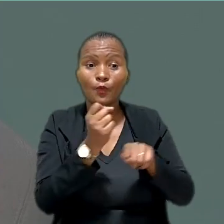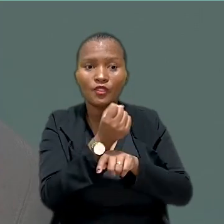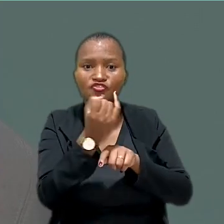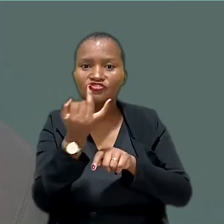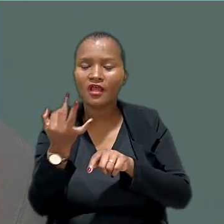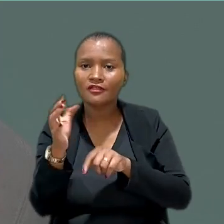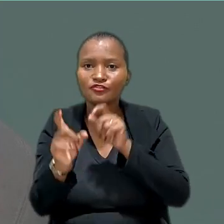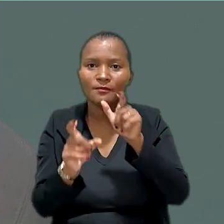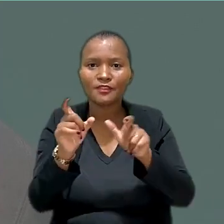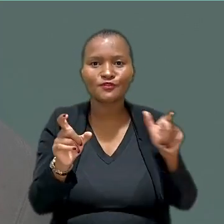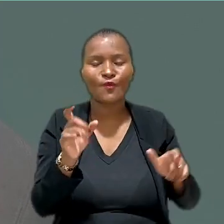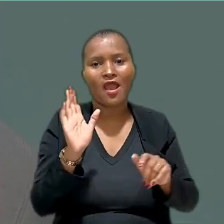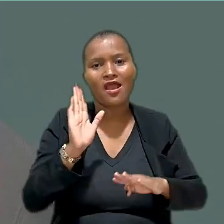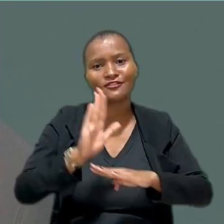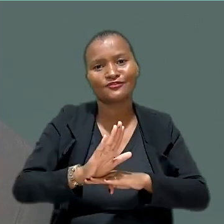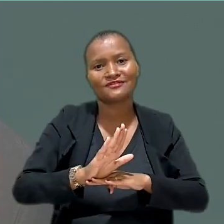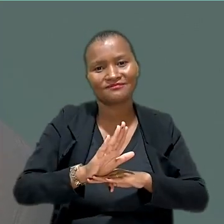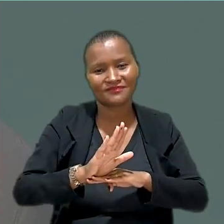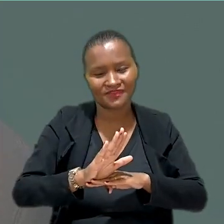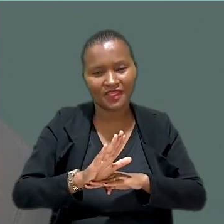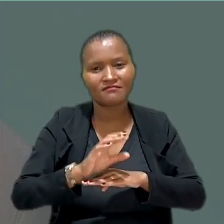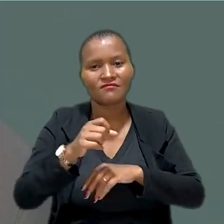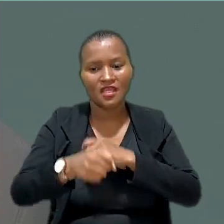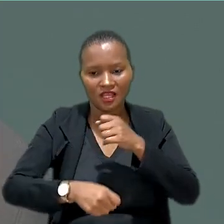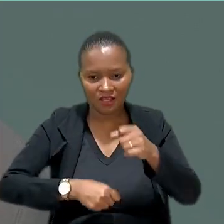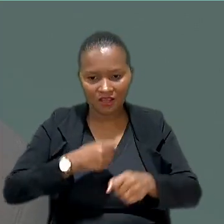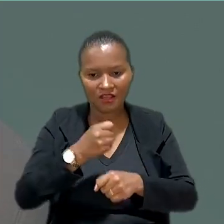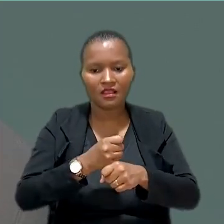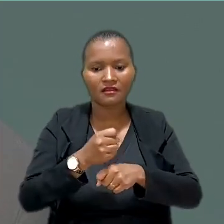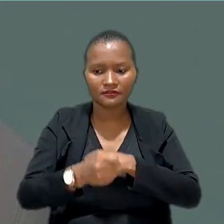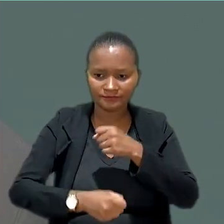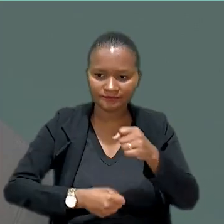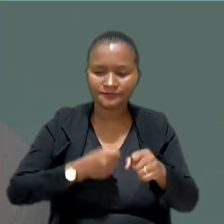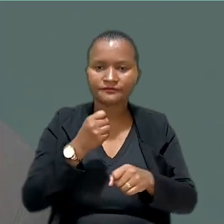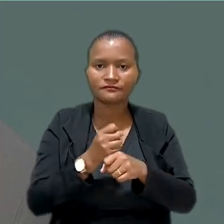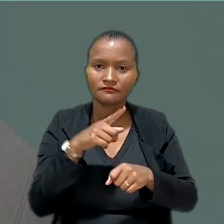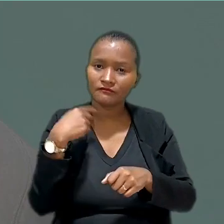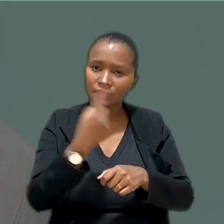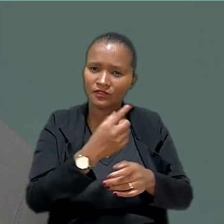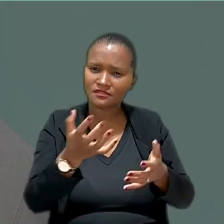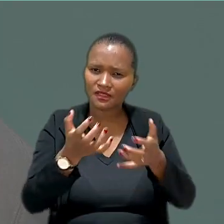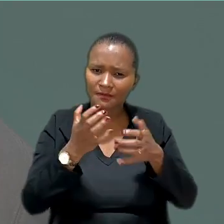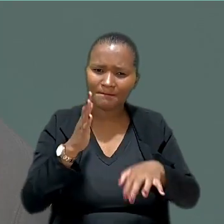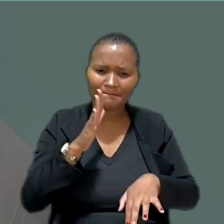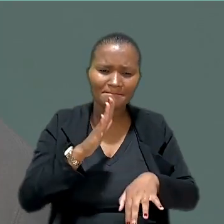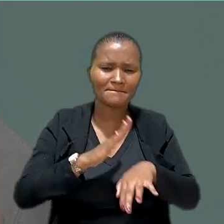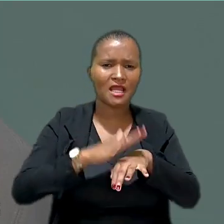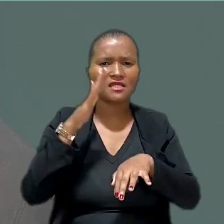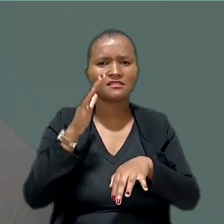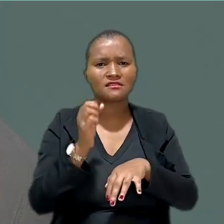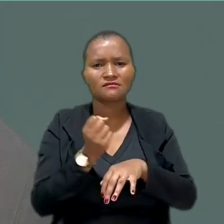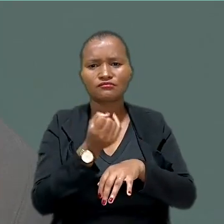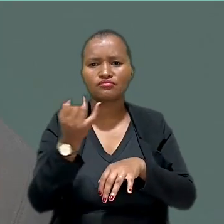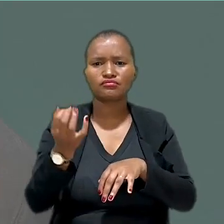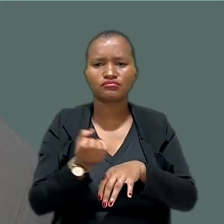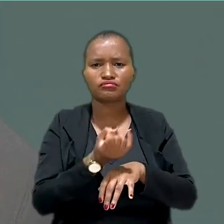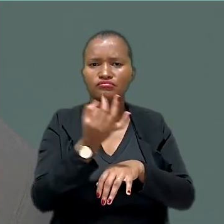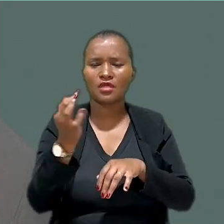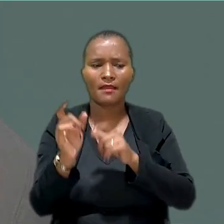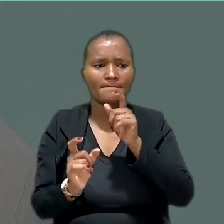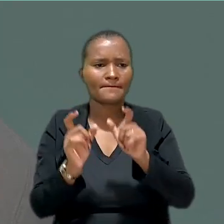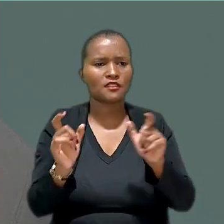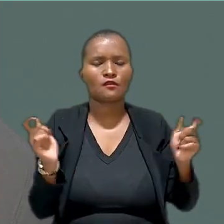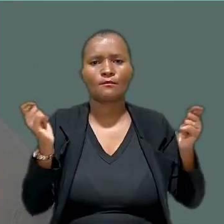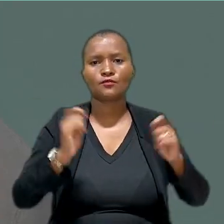quantidade de pessoas que são atendidas. E a cada ano nós procuramos atender a maior quantidade de pessoas possível. De